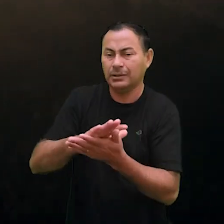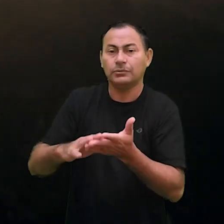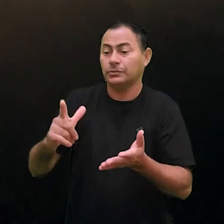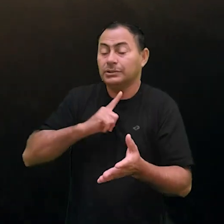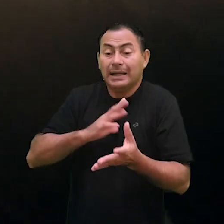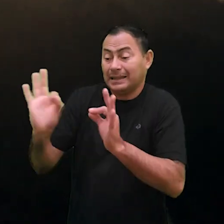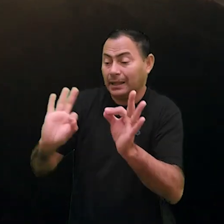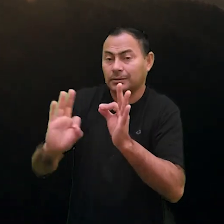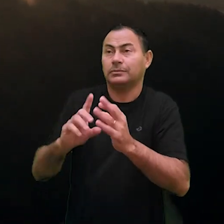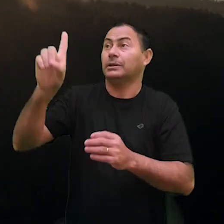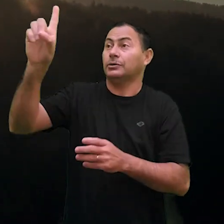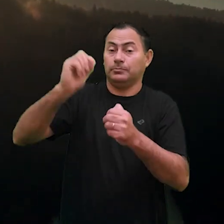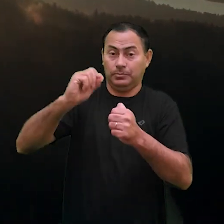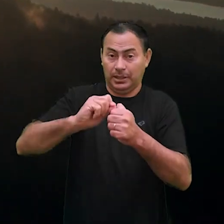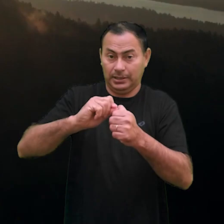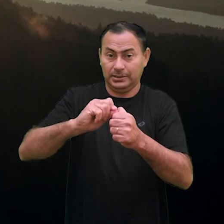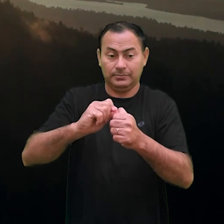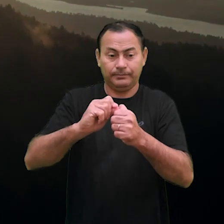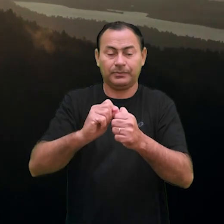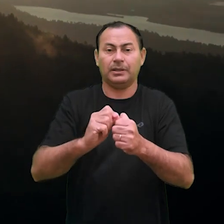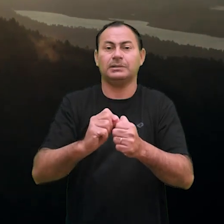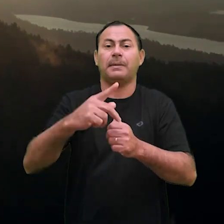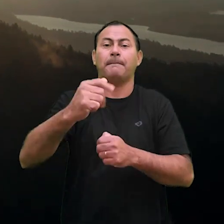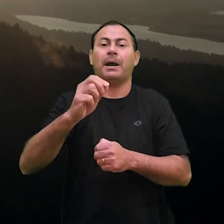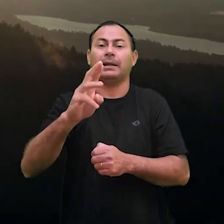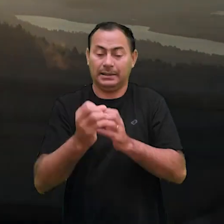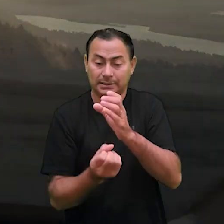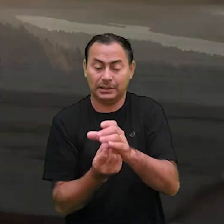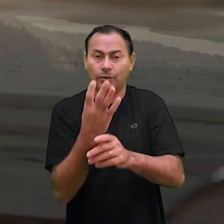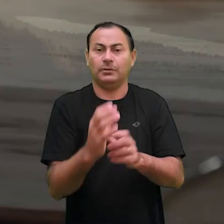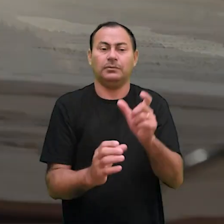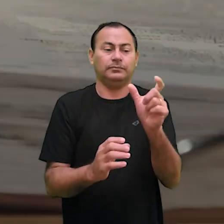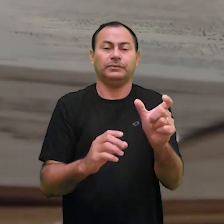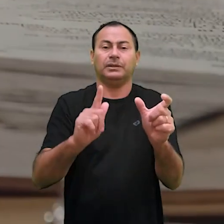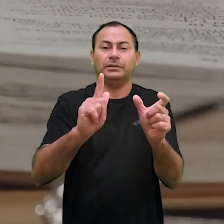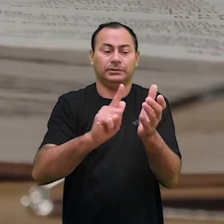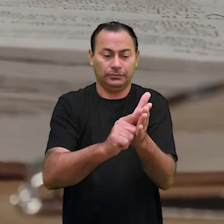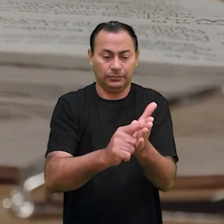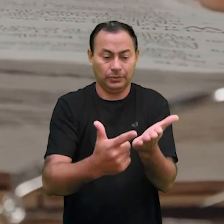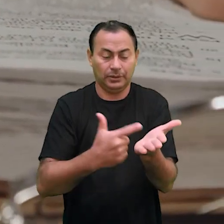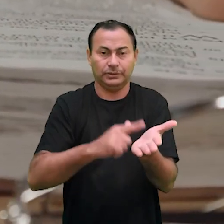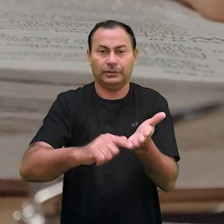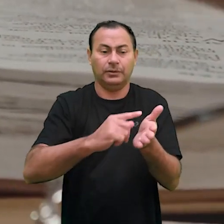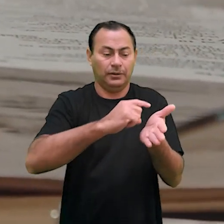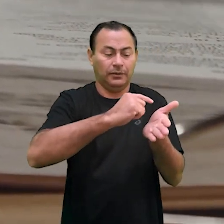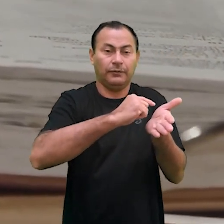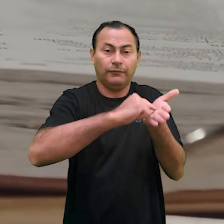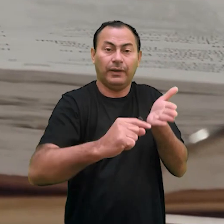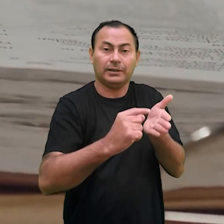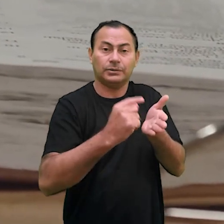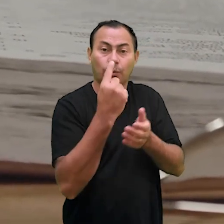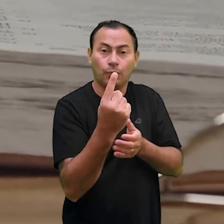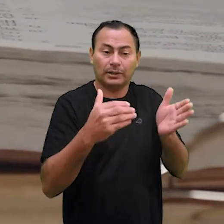nada. Não havia absolutamente nada, então Deus fez esse bara. Essas palavras em Gênesis, depois do